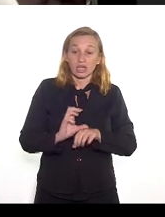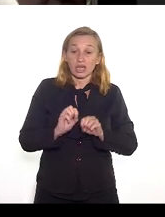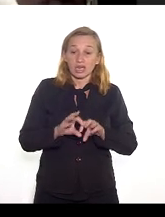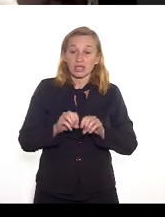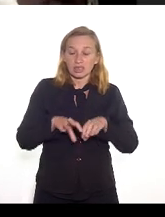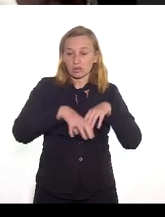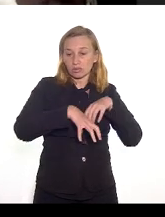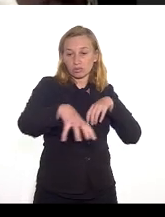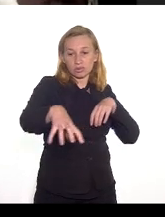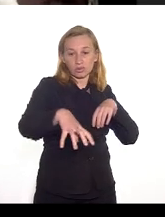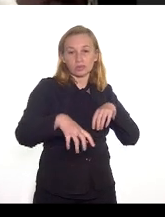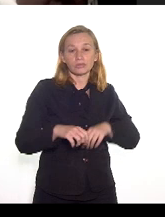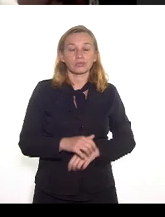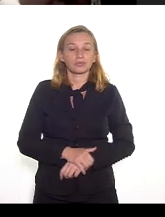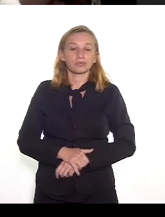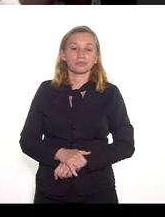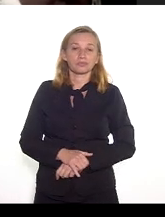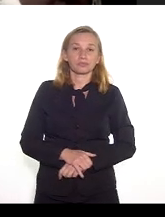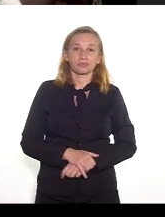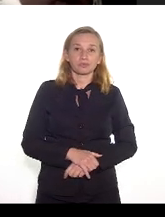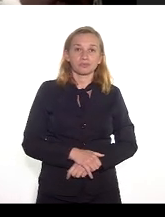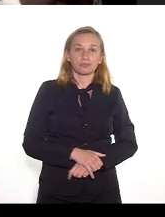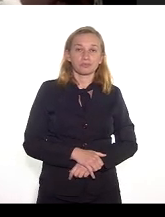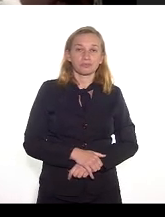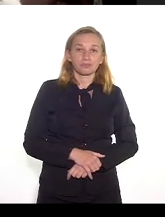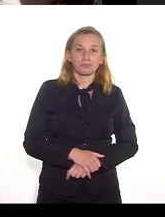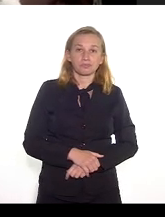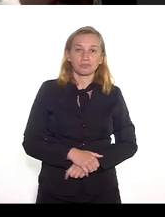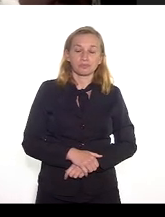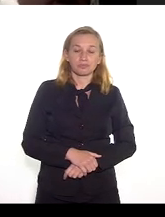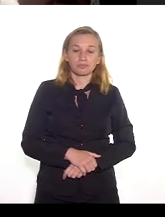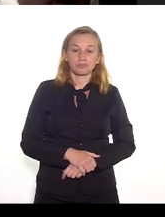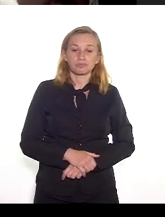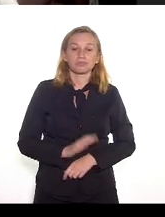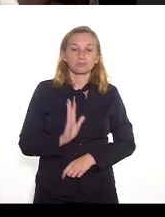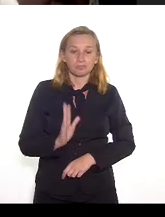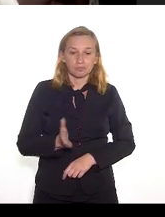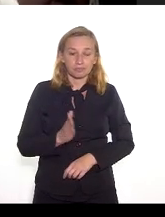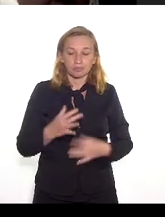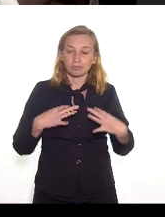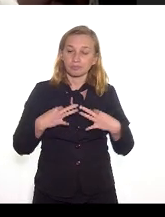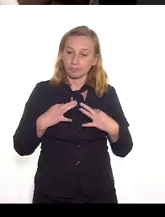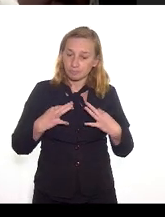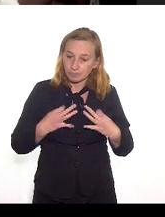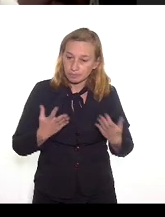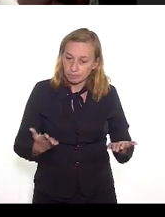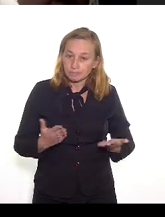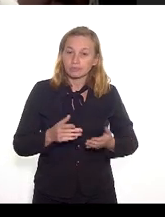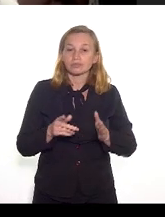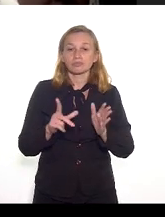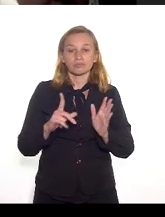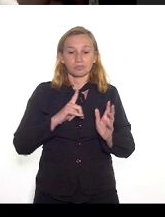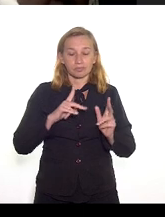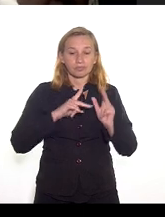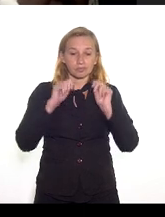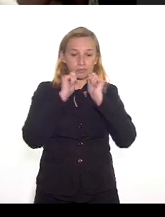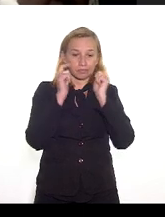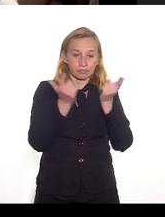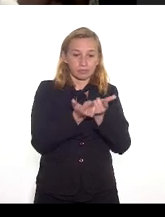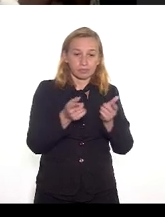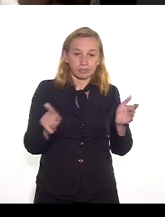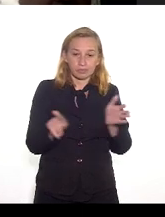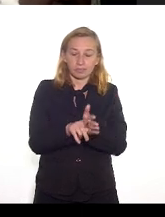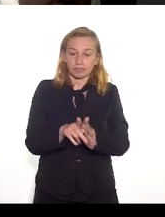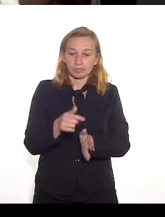né, educação à distância. E nós já temos colaborado com a própria Alerj, né, faço parte